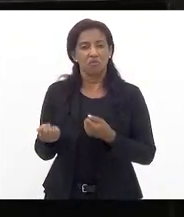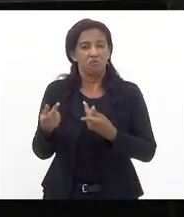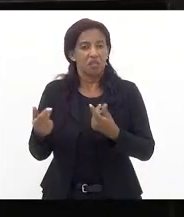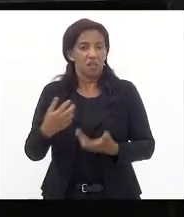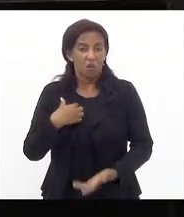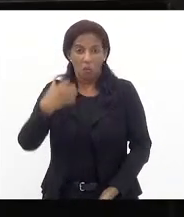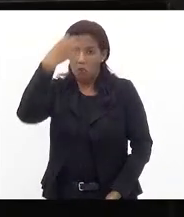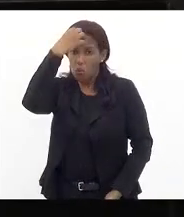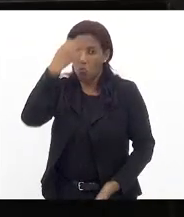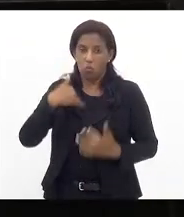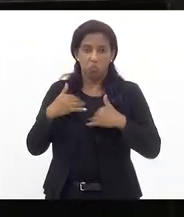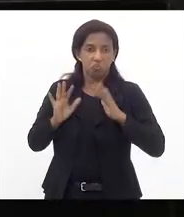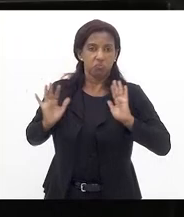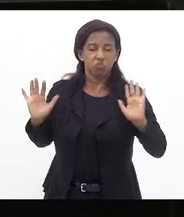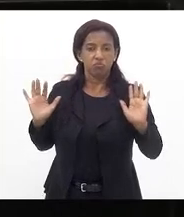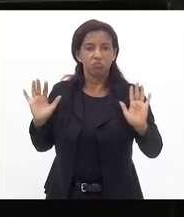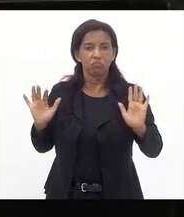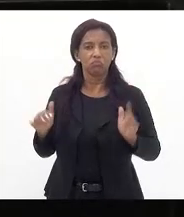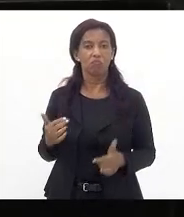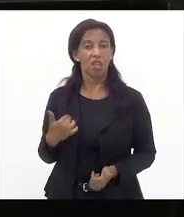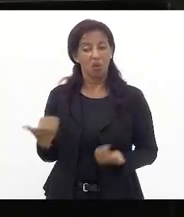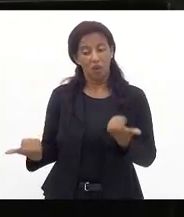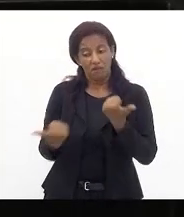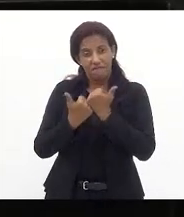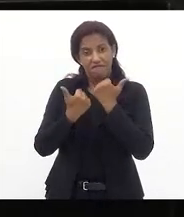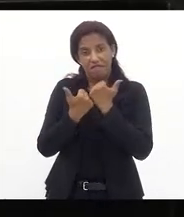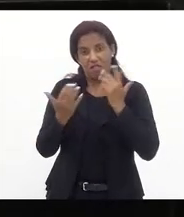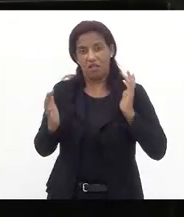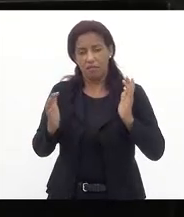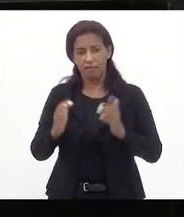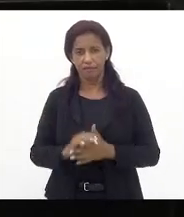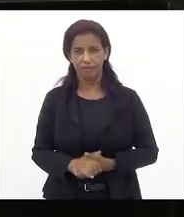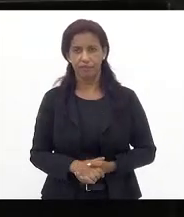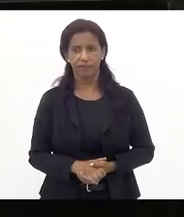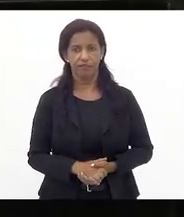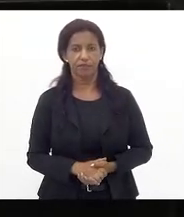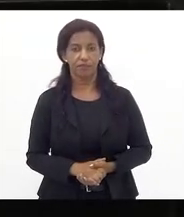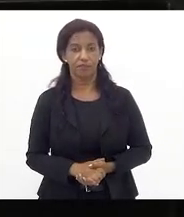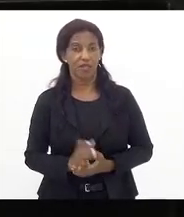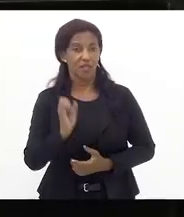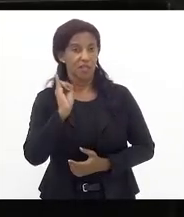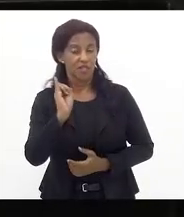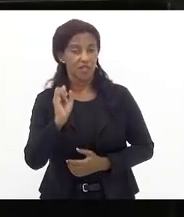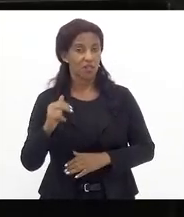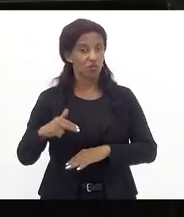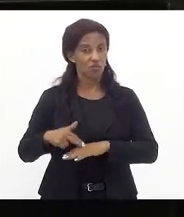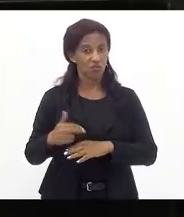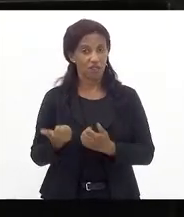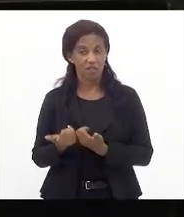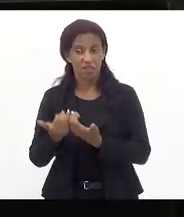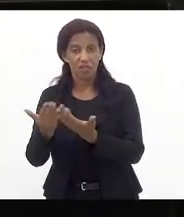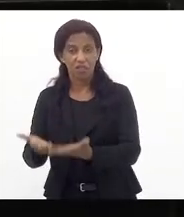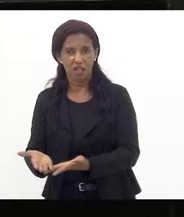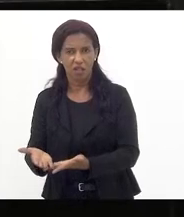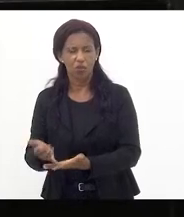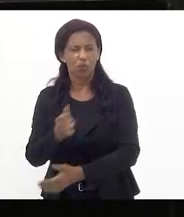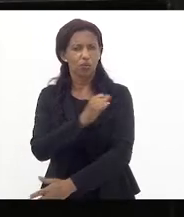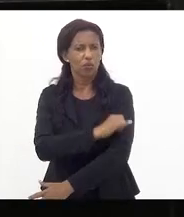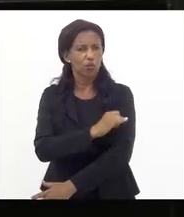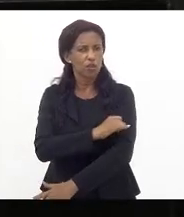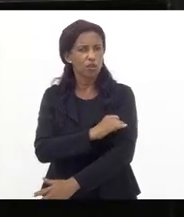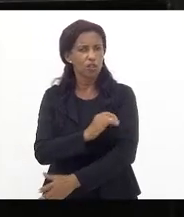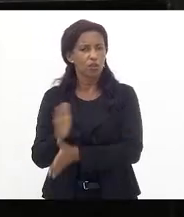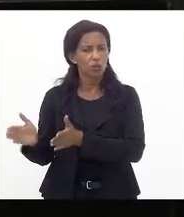minha culpa. Eu era o vice. E se ele não estivesse entregando o Rio de Janeiro, botando o Rio de Janeiro